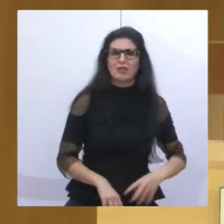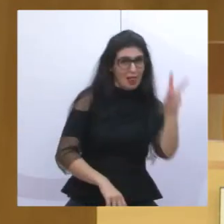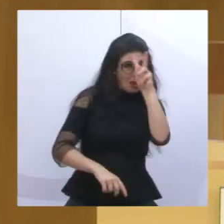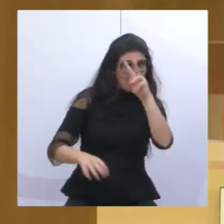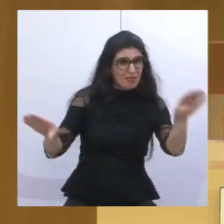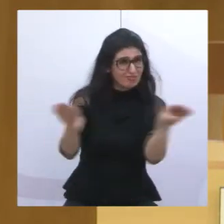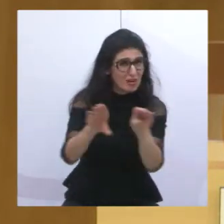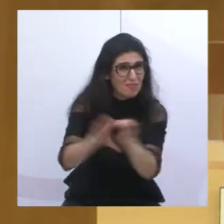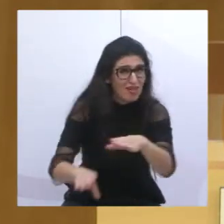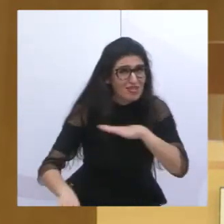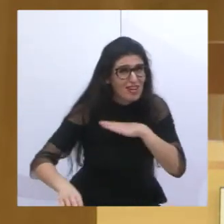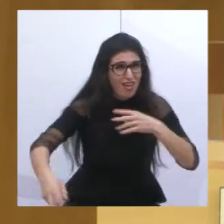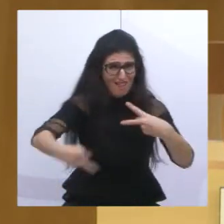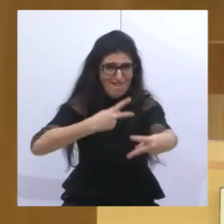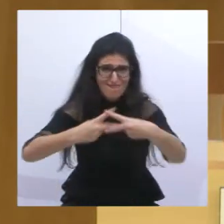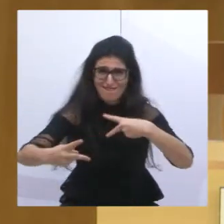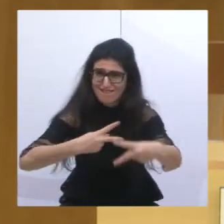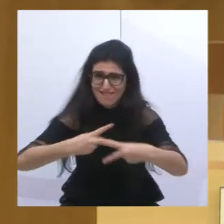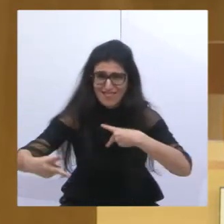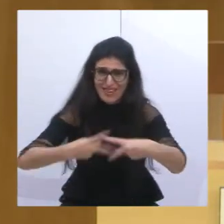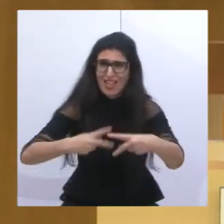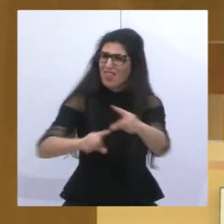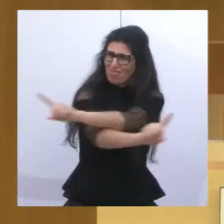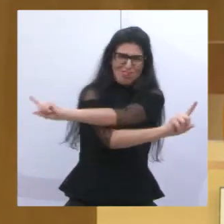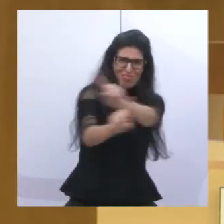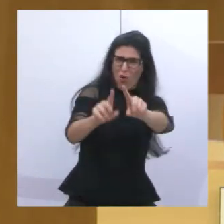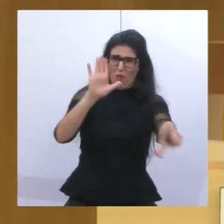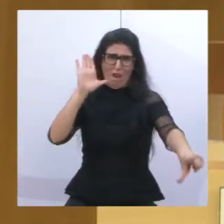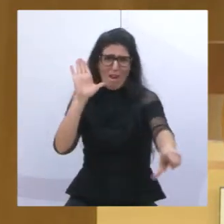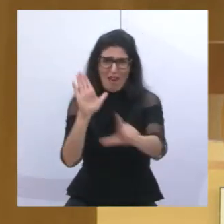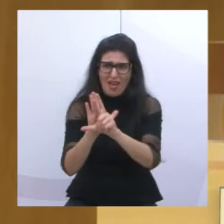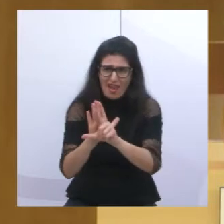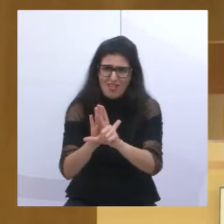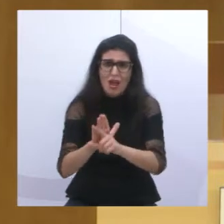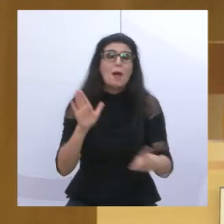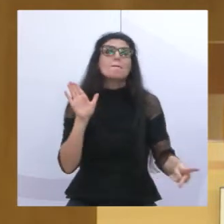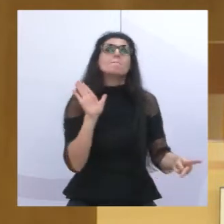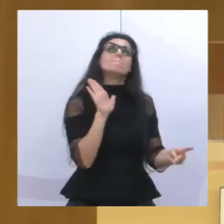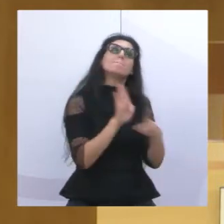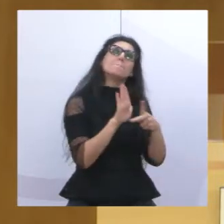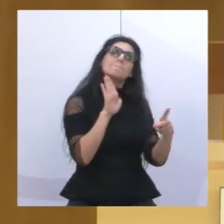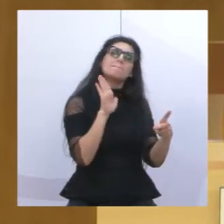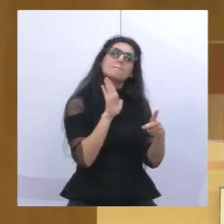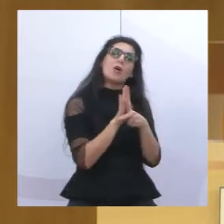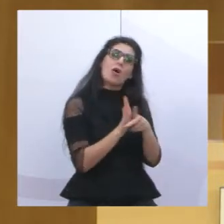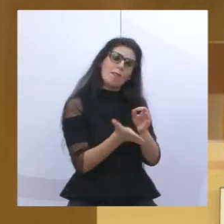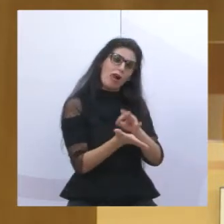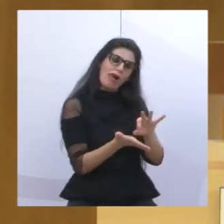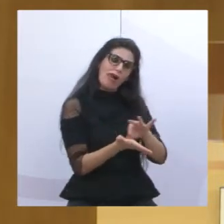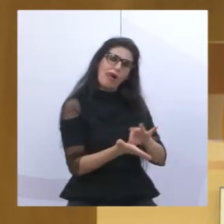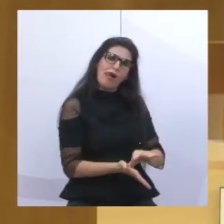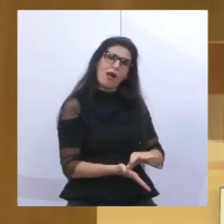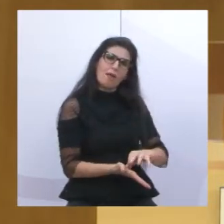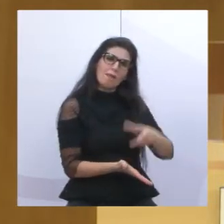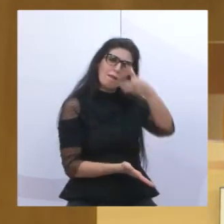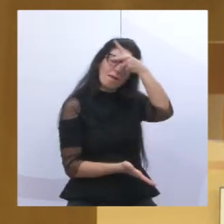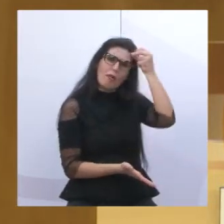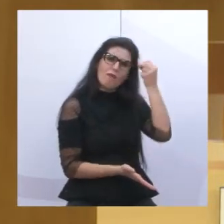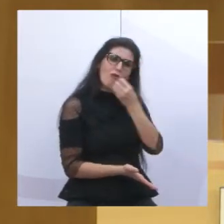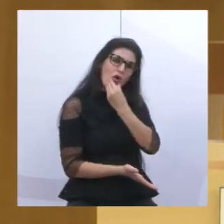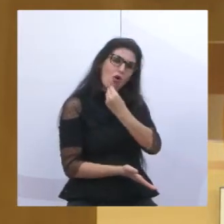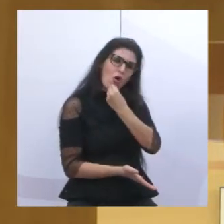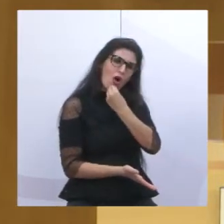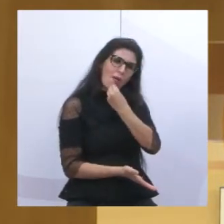dos Campos não é lei, é uma prerrogativa do prefeito, do administrador, que lá ele